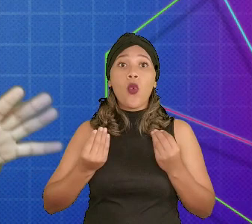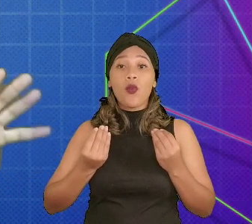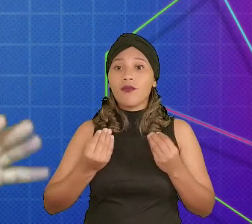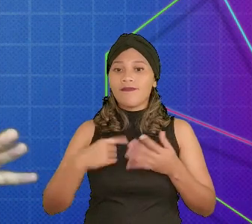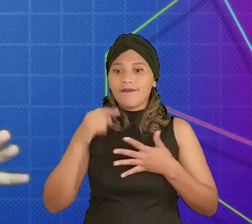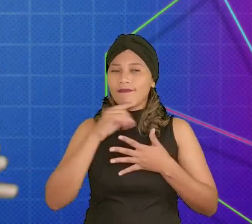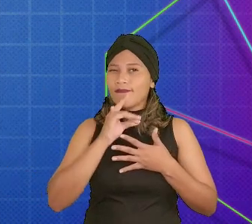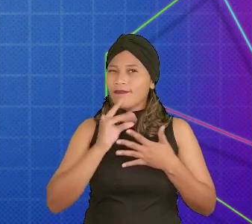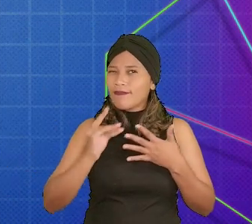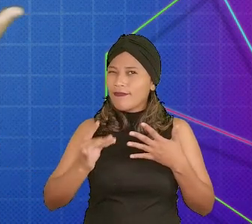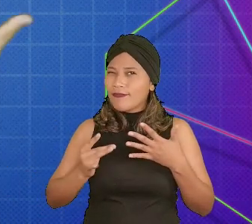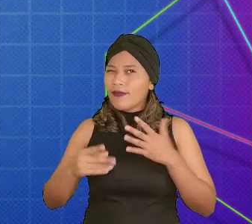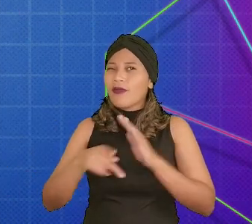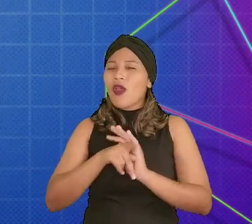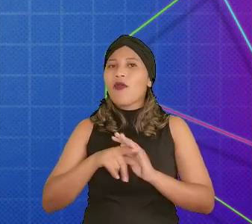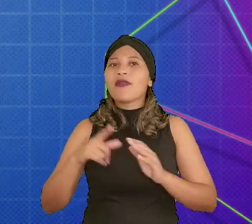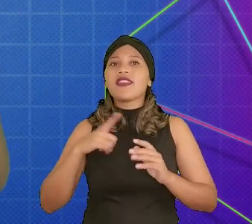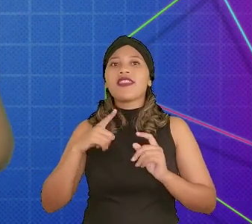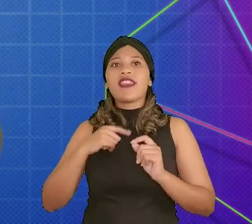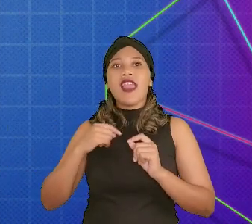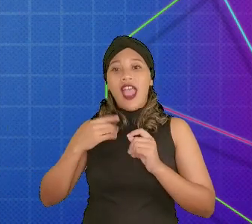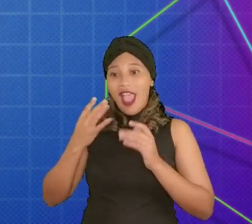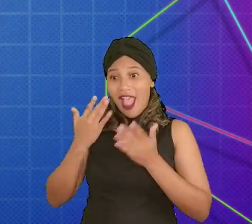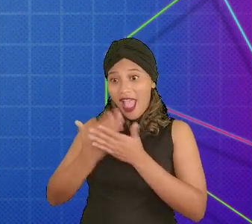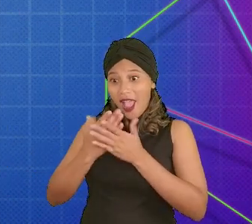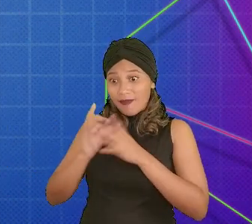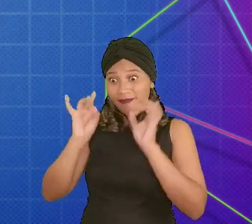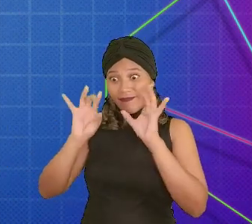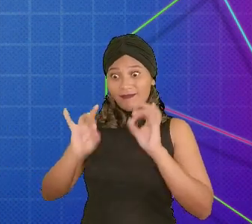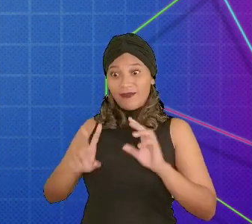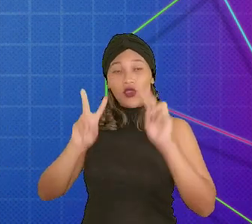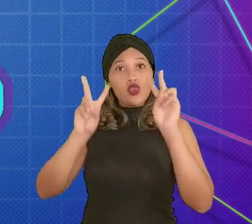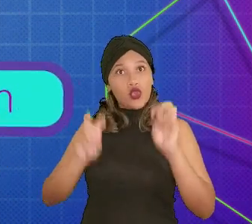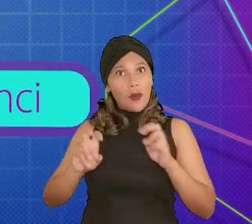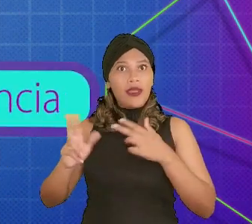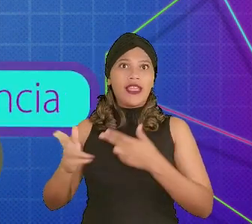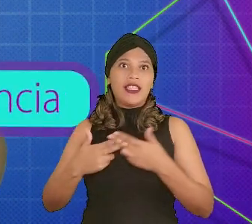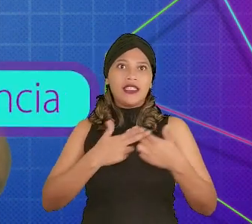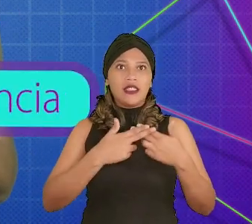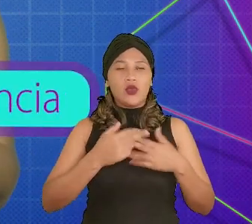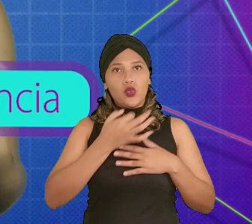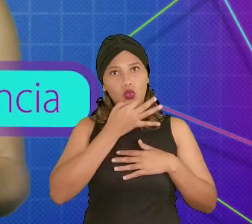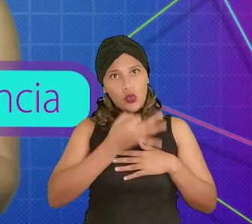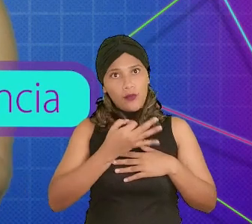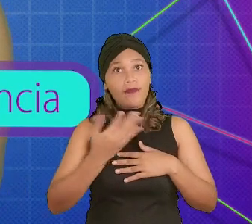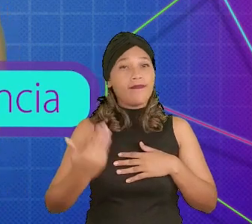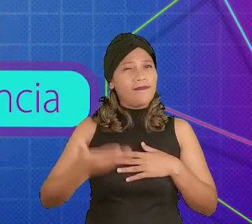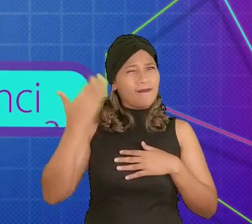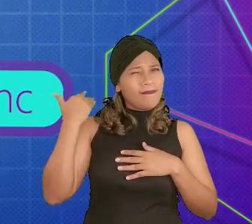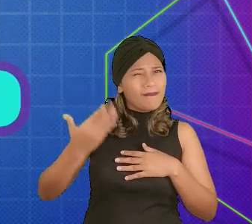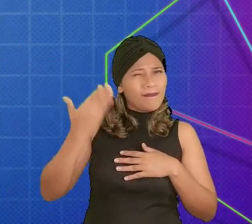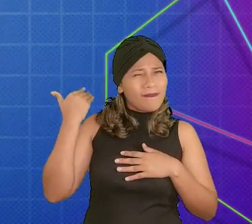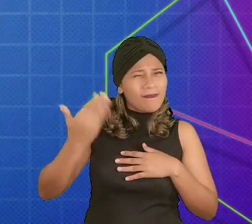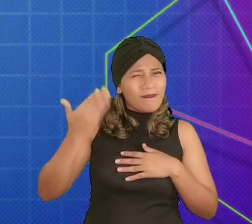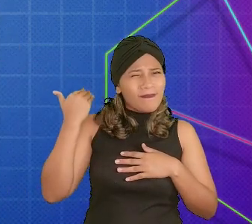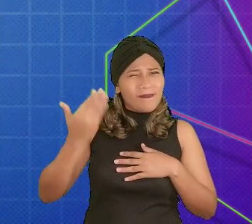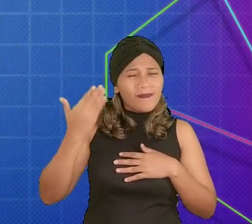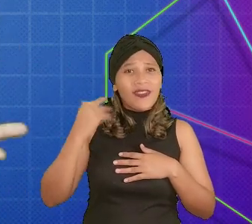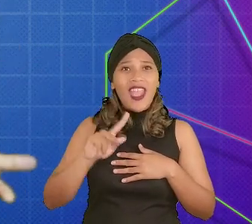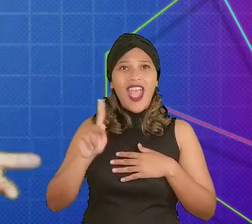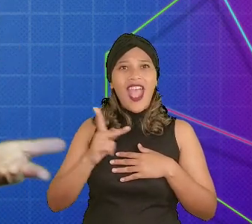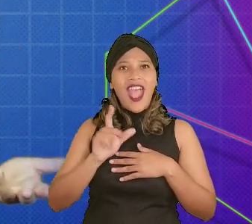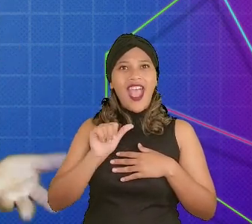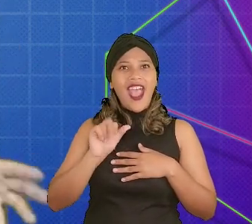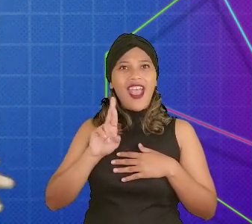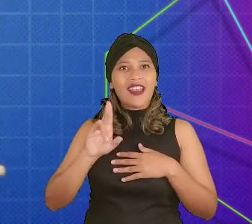com mais detalhe na nossa Masterclass de edição de som. Antigamente, por causa da limitação dos hardwares,